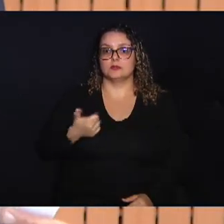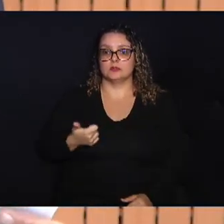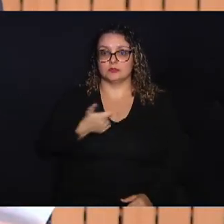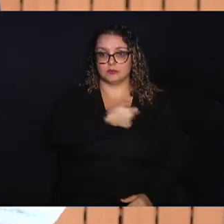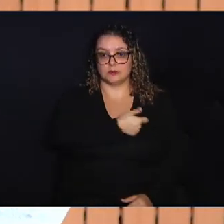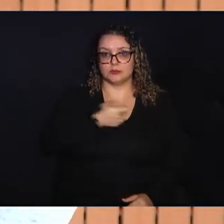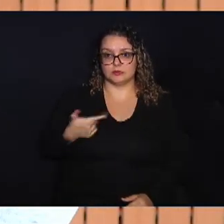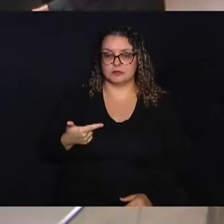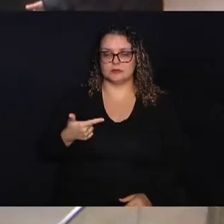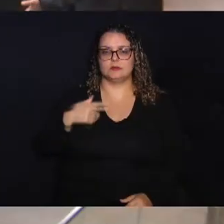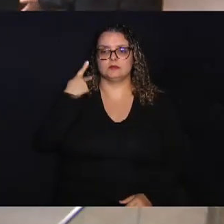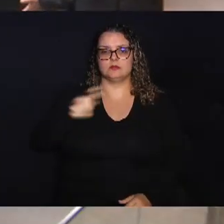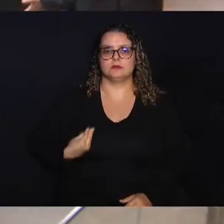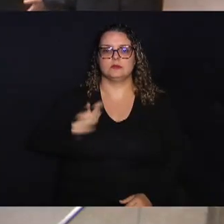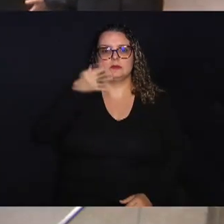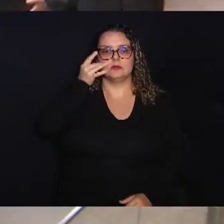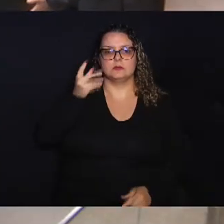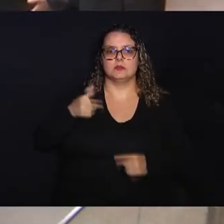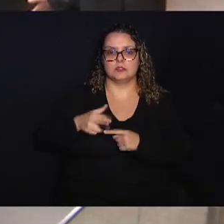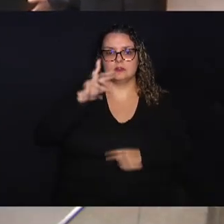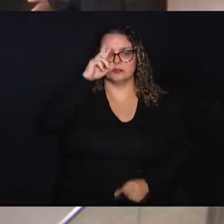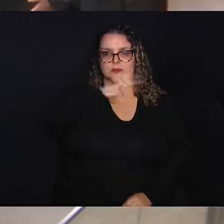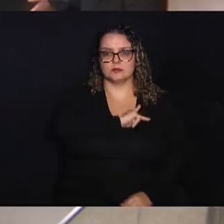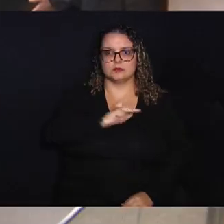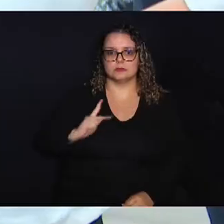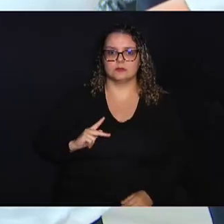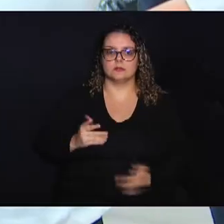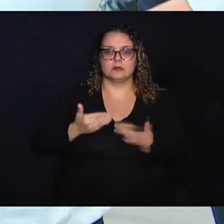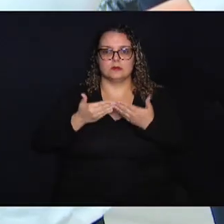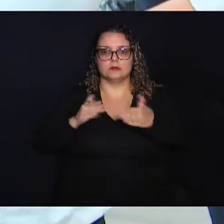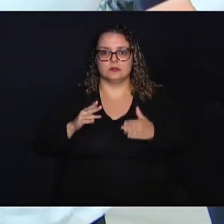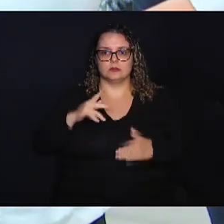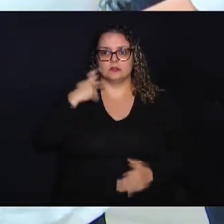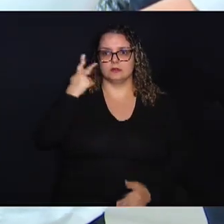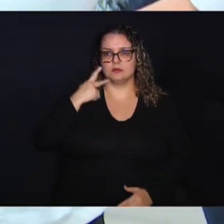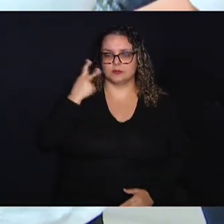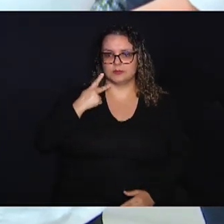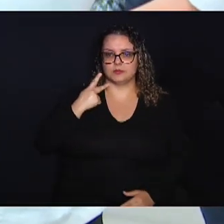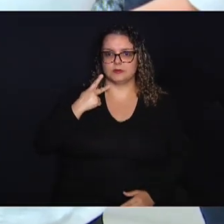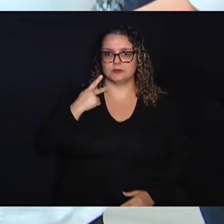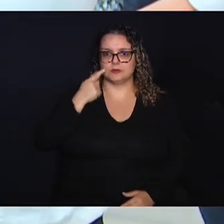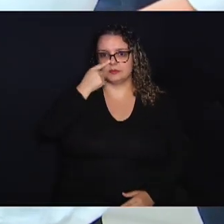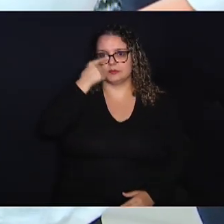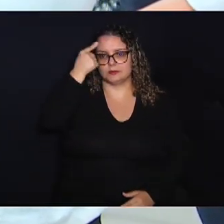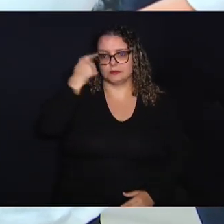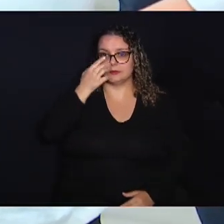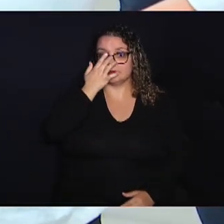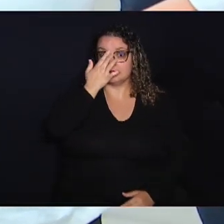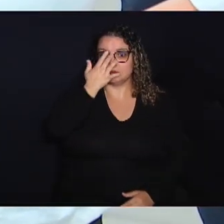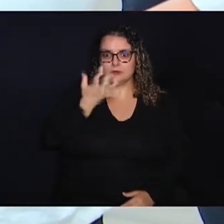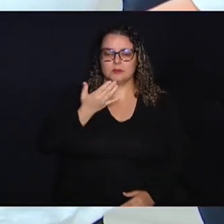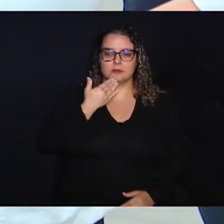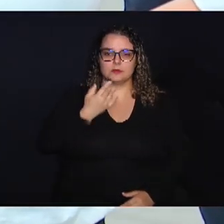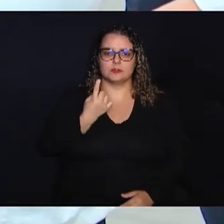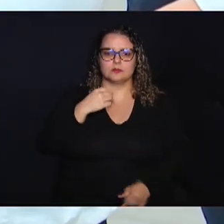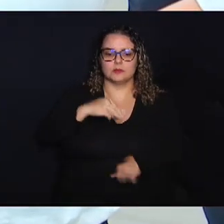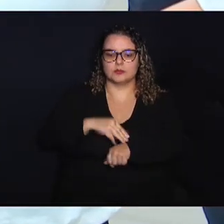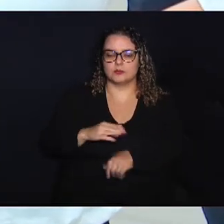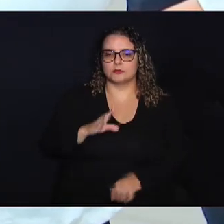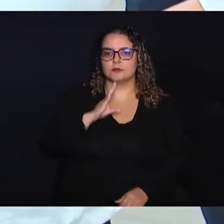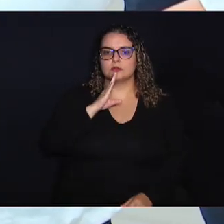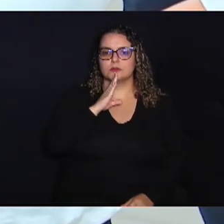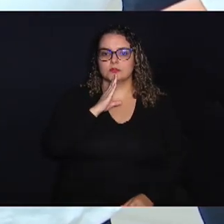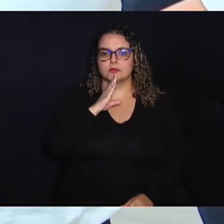Pela ordem, vereadora. Pela ordem, senhor presidente. Tem a palavra pela ordem, vereadora. Gostaria de solicitar um minuto de silêncio